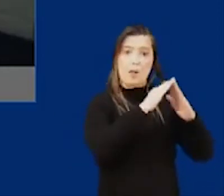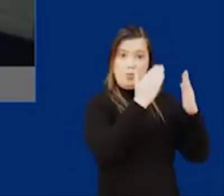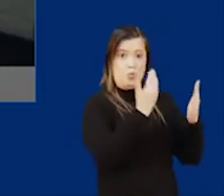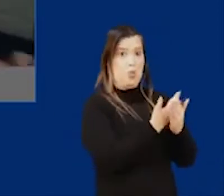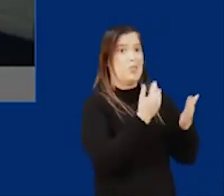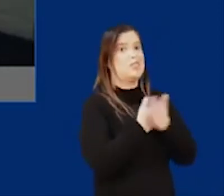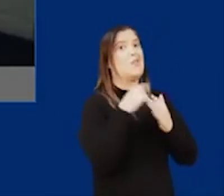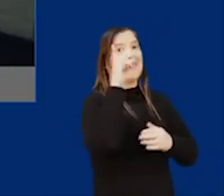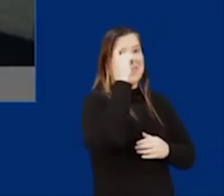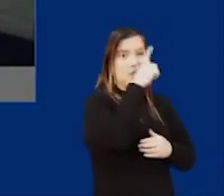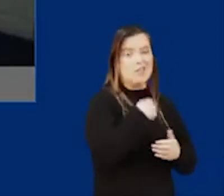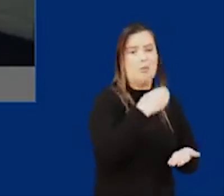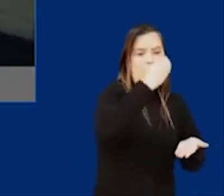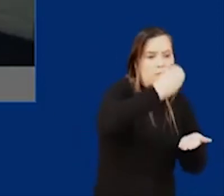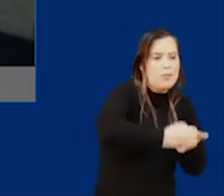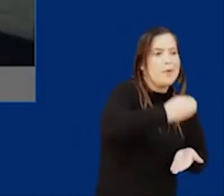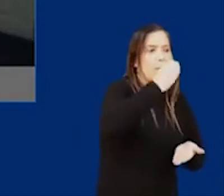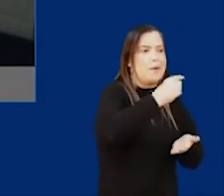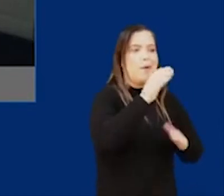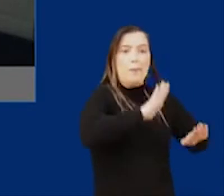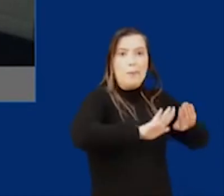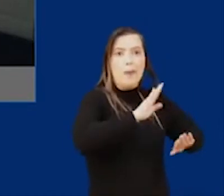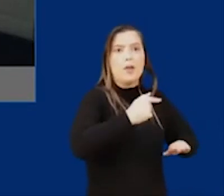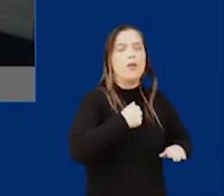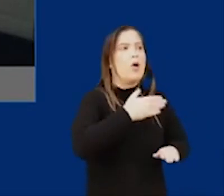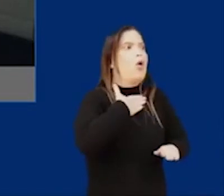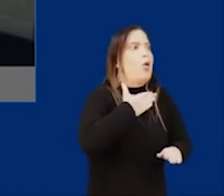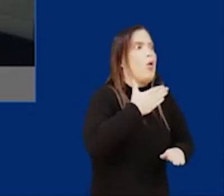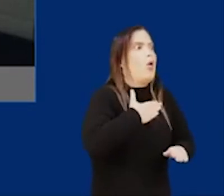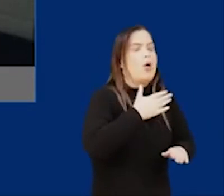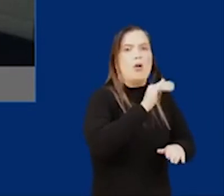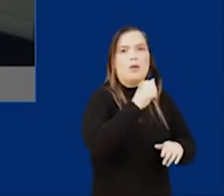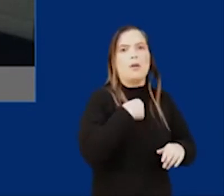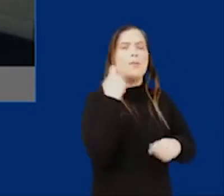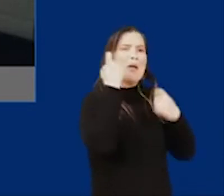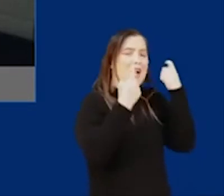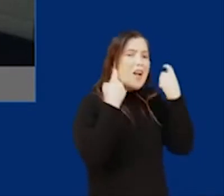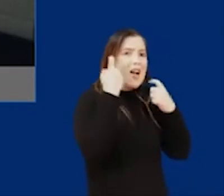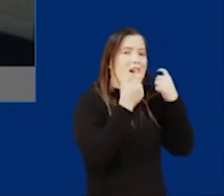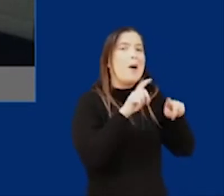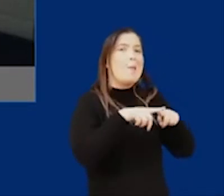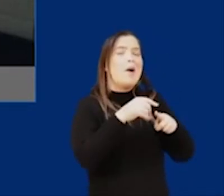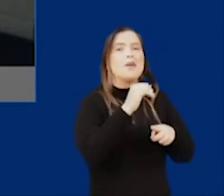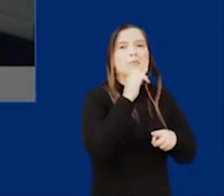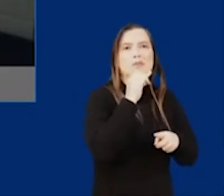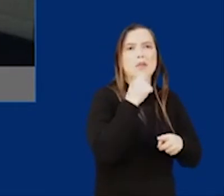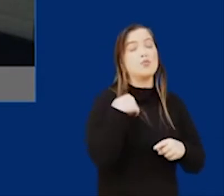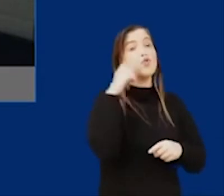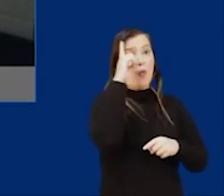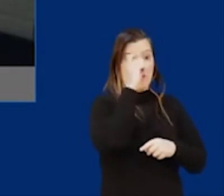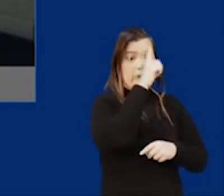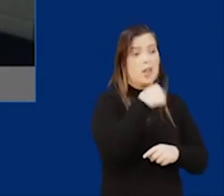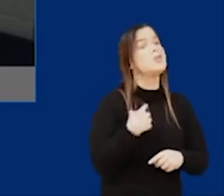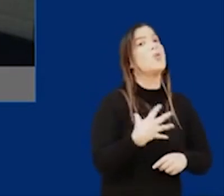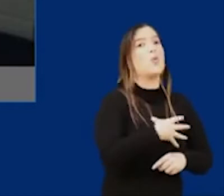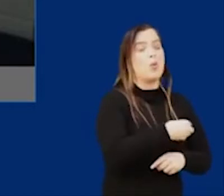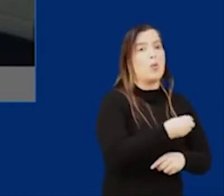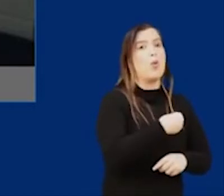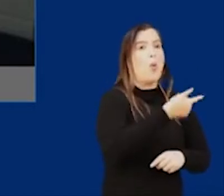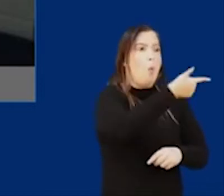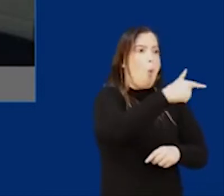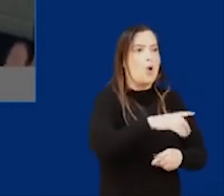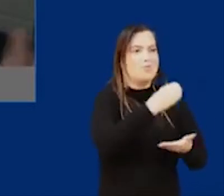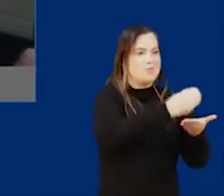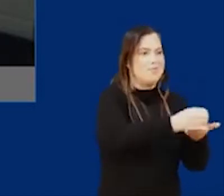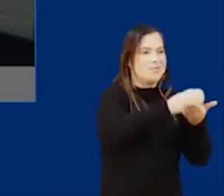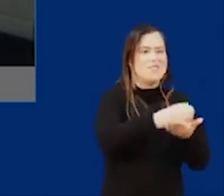no copo, a questão de engasgar, de se preocupar, né, mas ainda é muito difícil quando você não quer dar o leite materno na mamadeira, você ouve muito, não mãe,